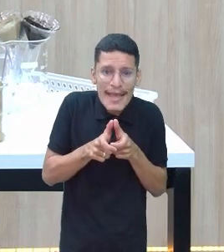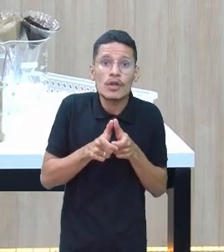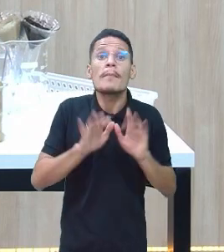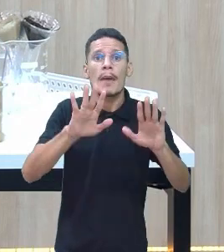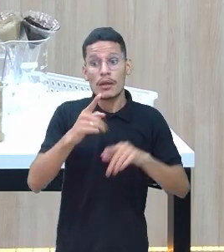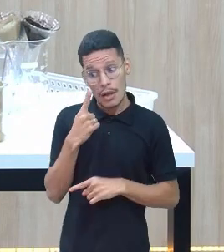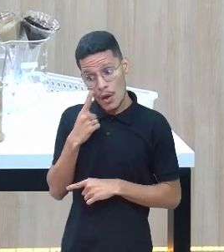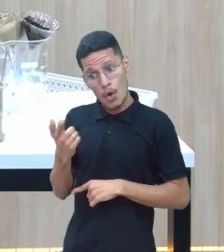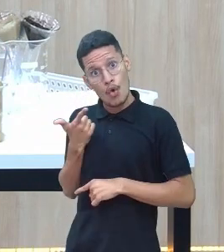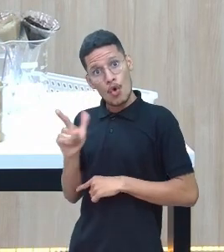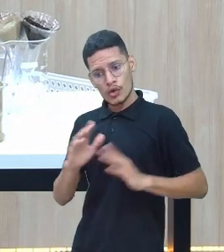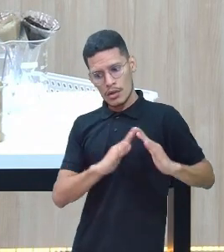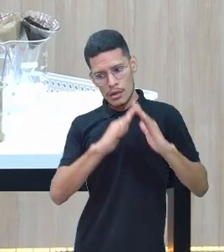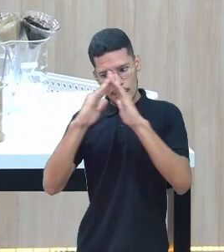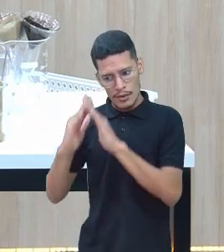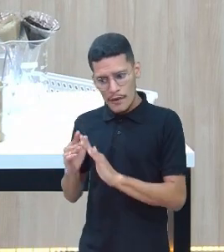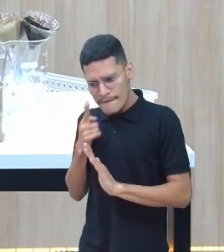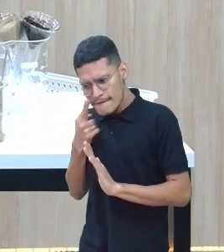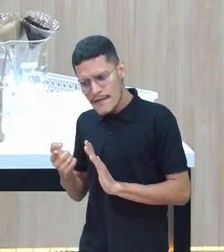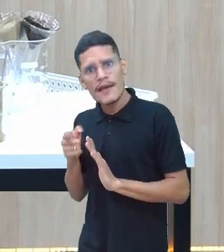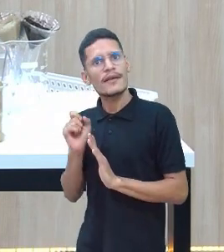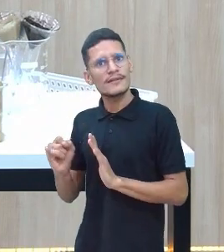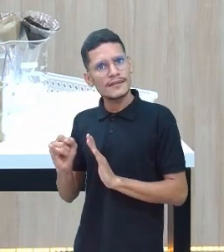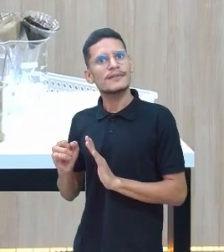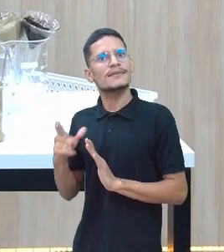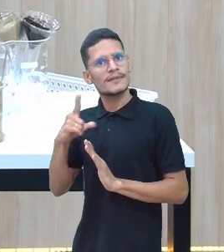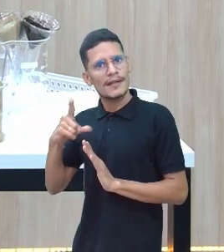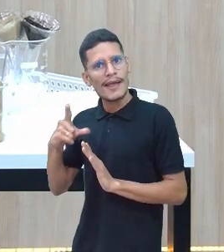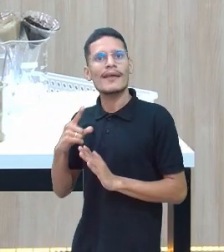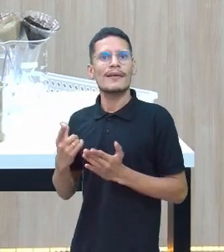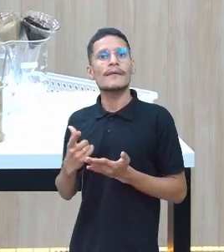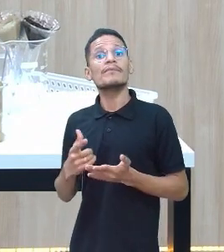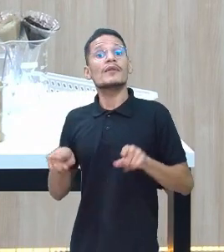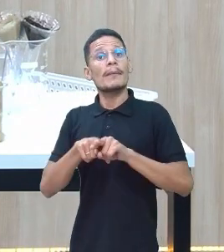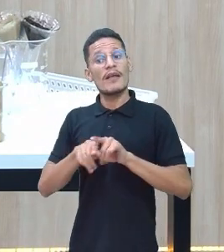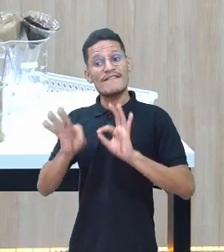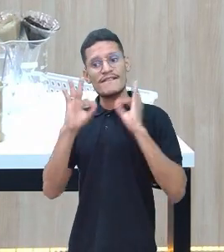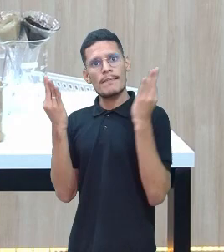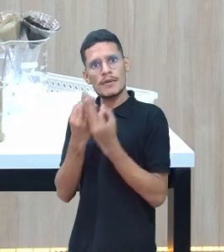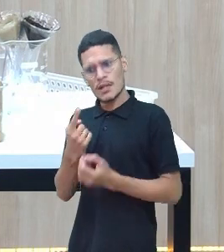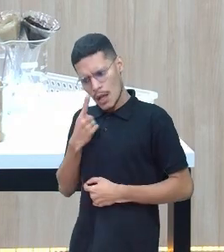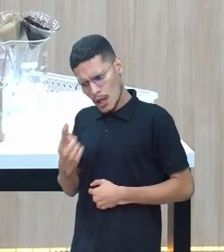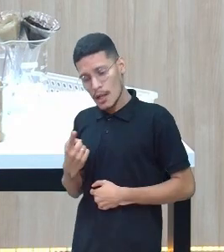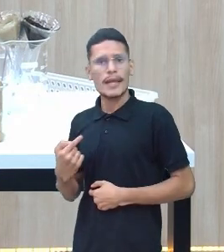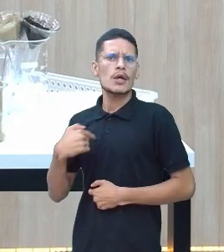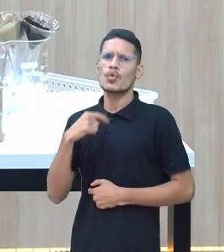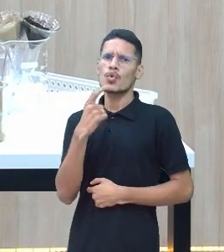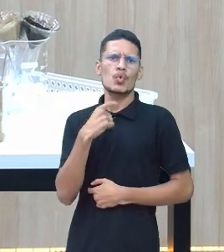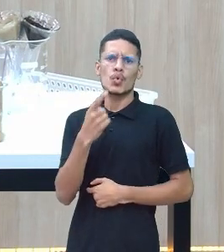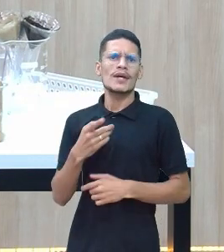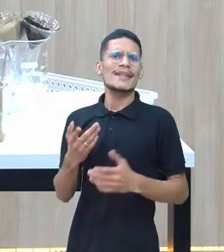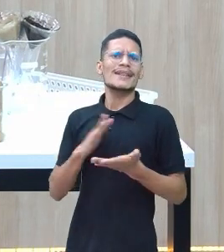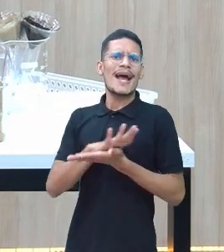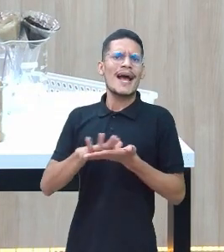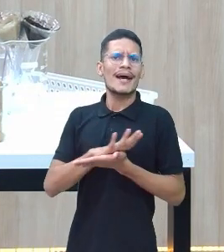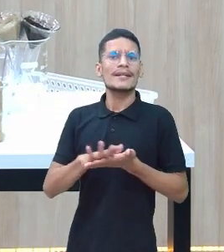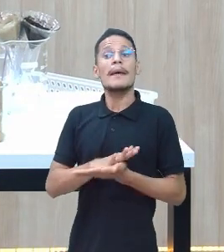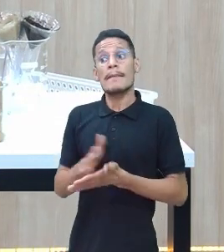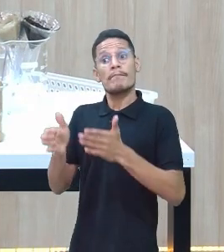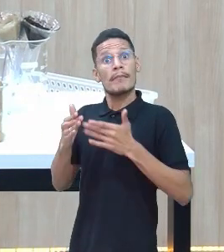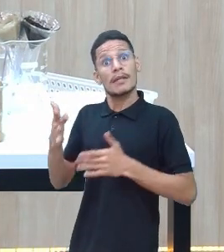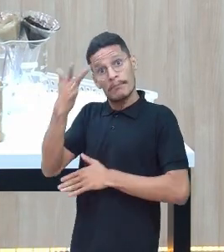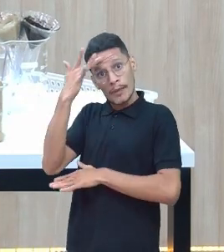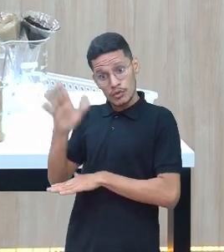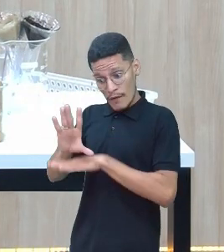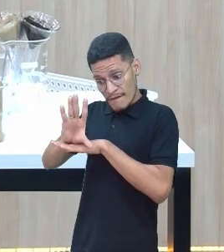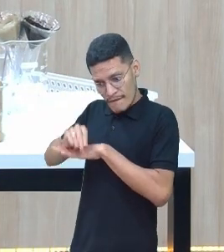do vizinho, vê o quintal de alguém aí da família, que você possa. Ah, eu não estou conseguindo sair. Pede para alguém fotografar.